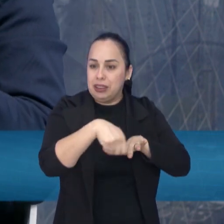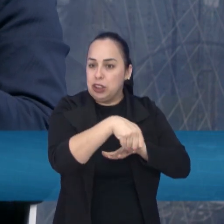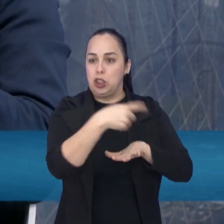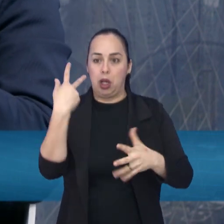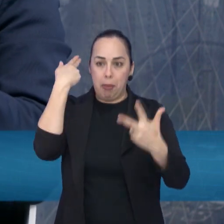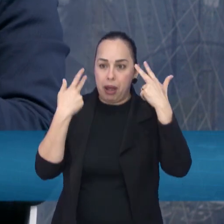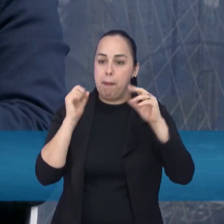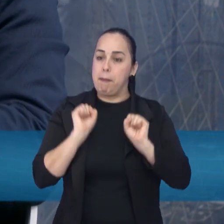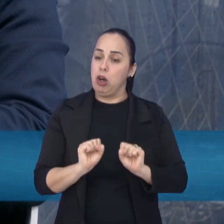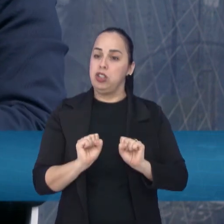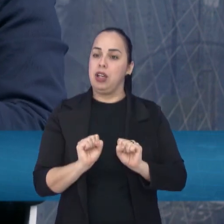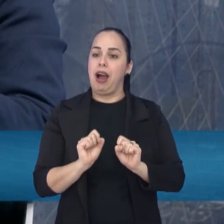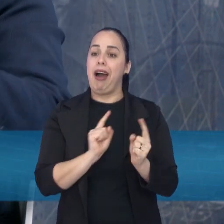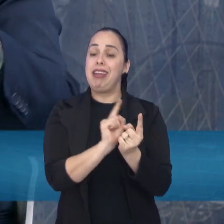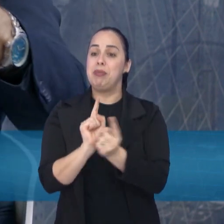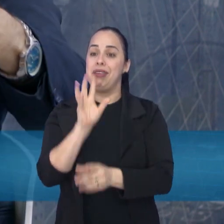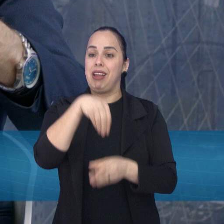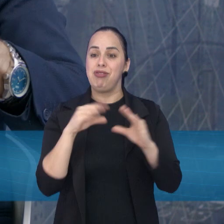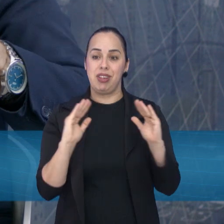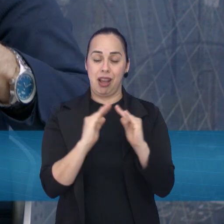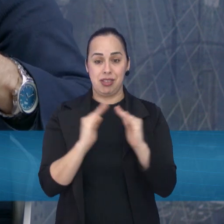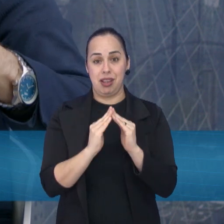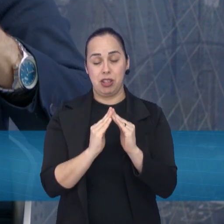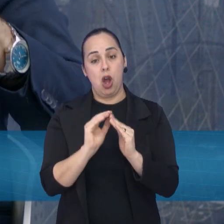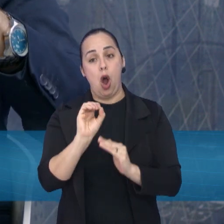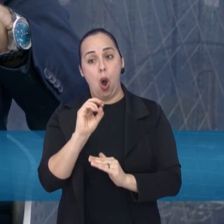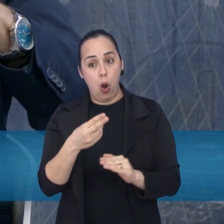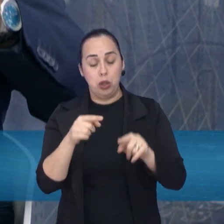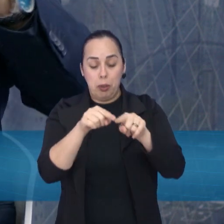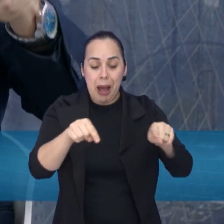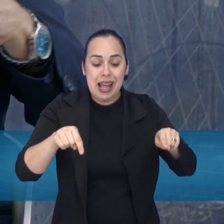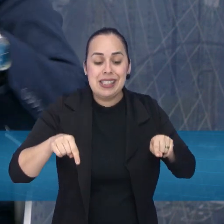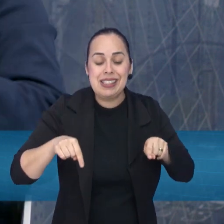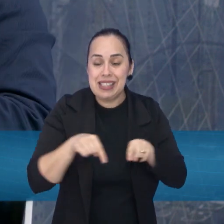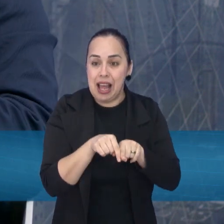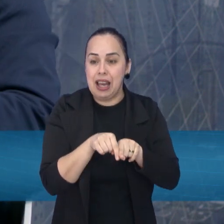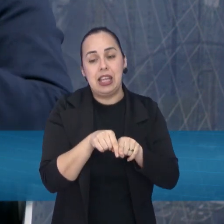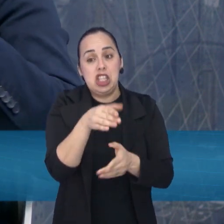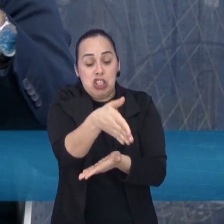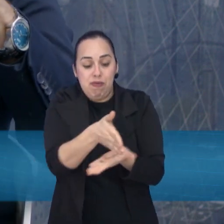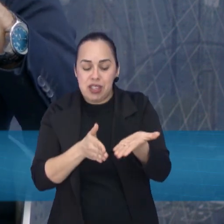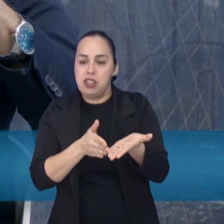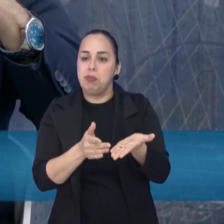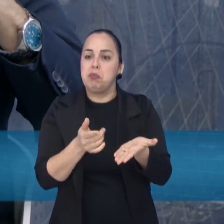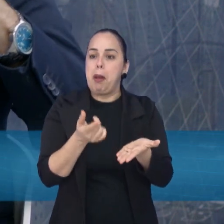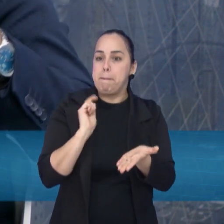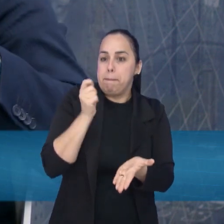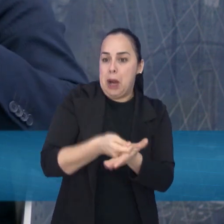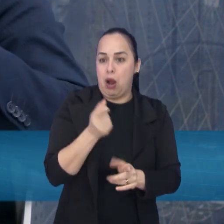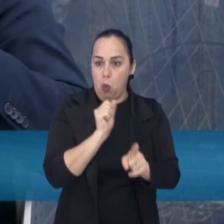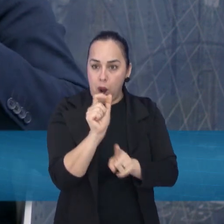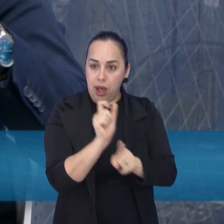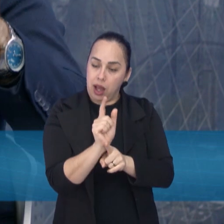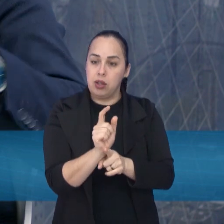que pode ser feito a domicílio, ou se consorciam em salões e aí dividem um espaço, ou até alguém, dentro da legislação